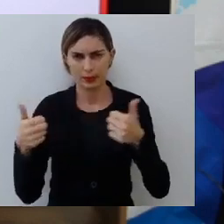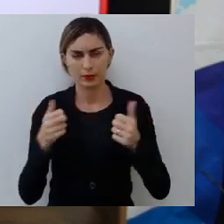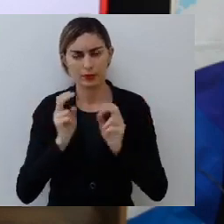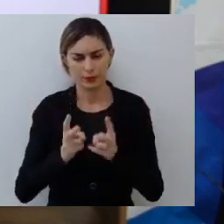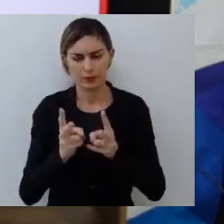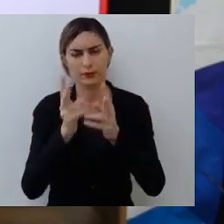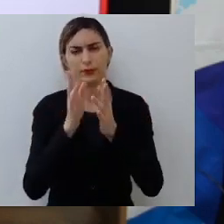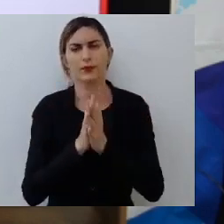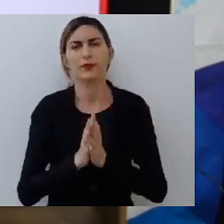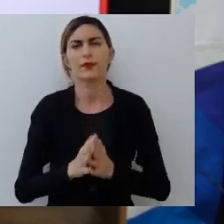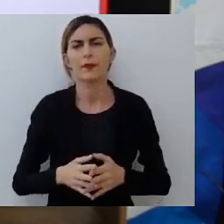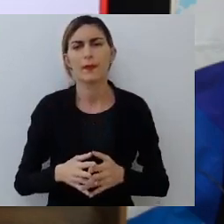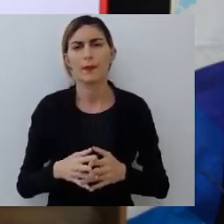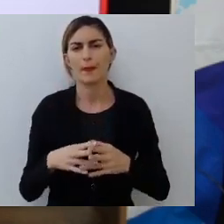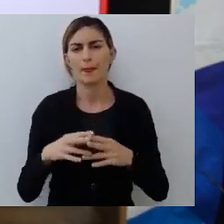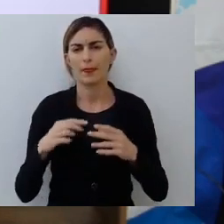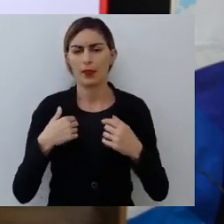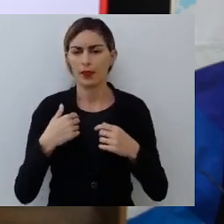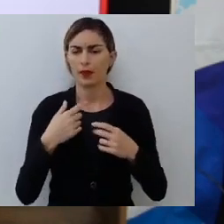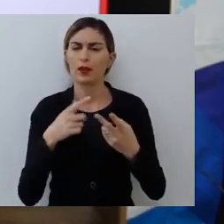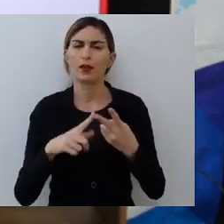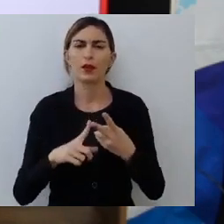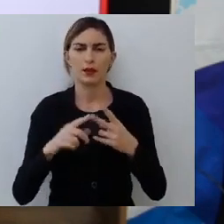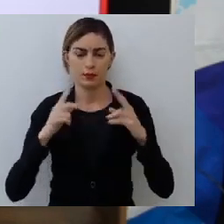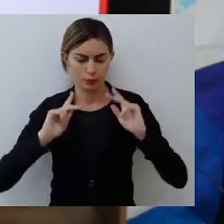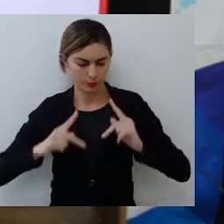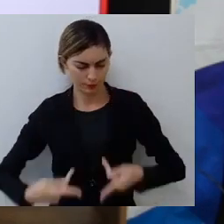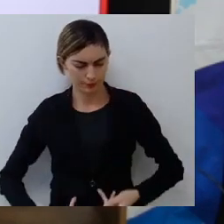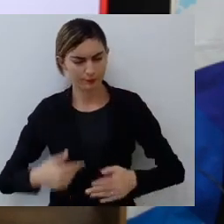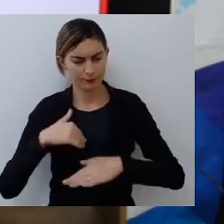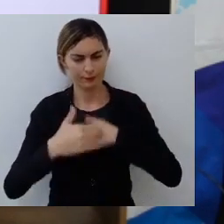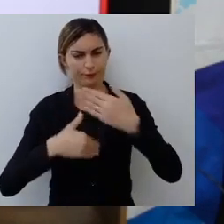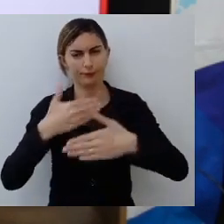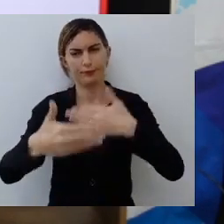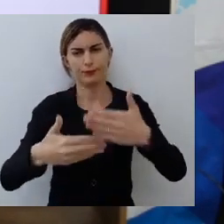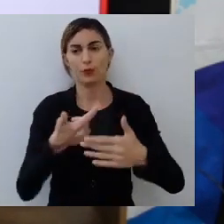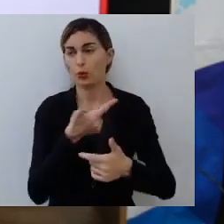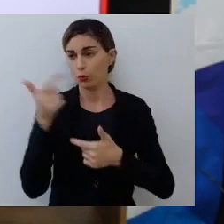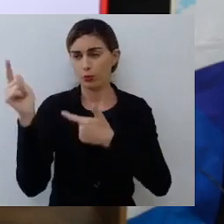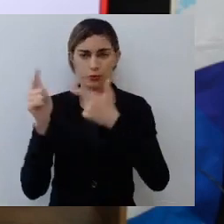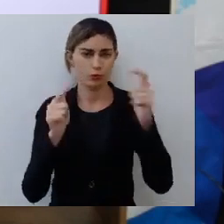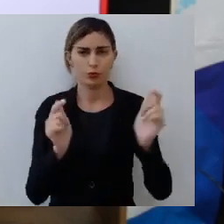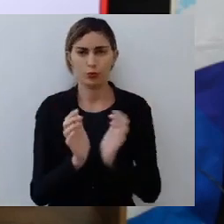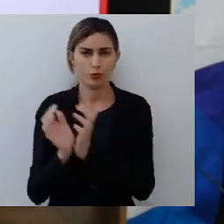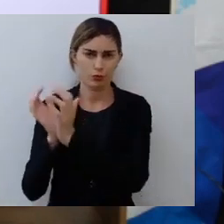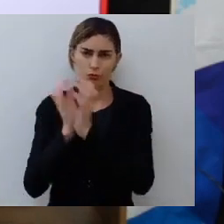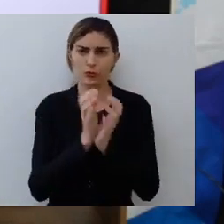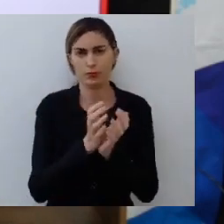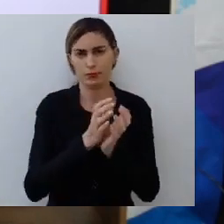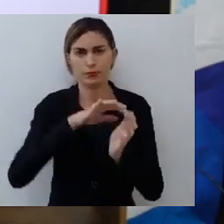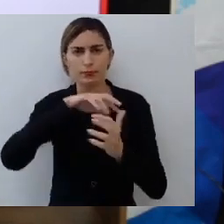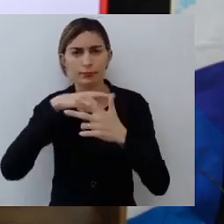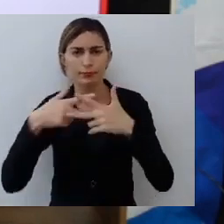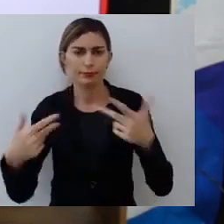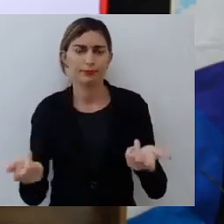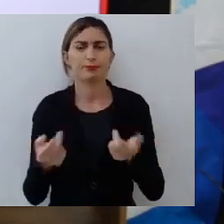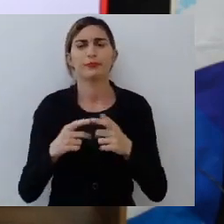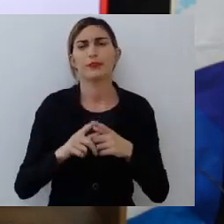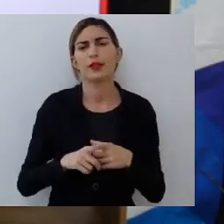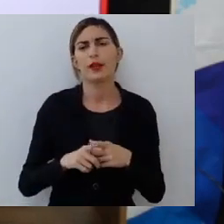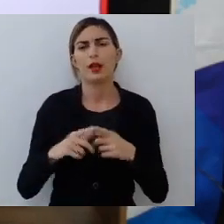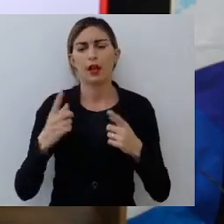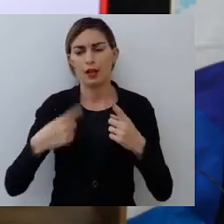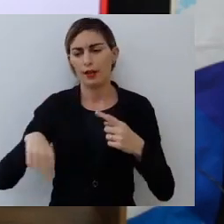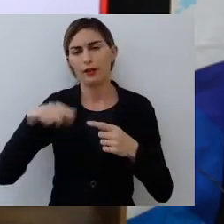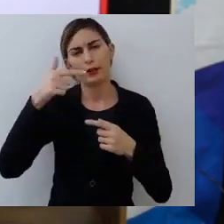seguir? Então, considerando-se que a espécie humana evoluiu de outros seres, volto a repetir,